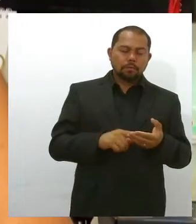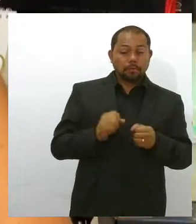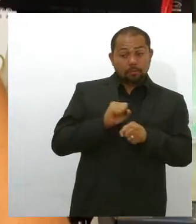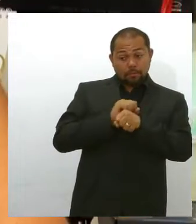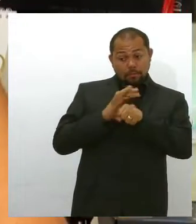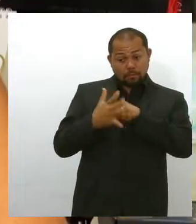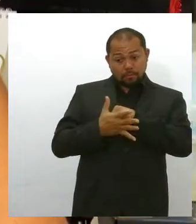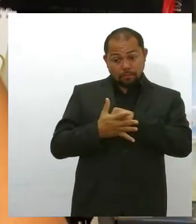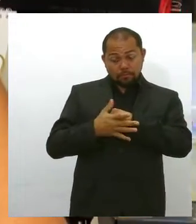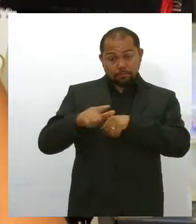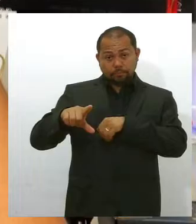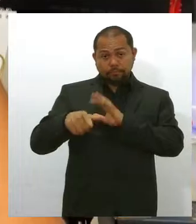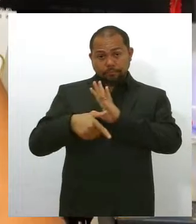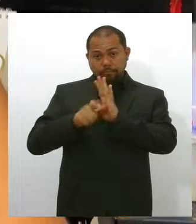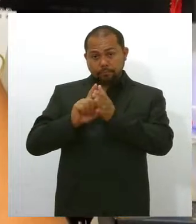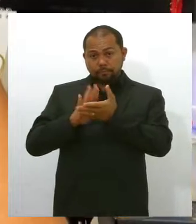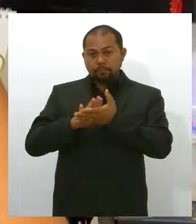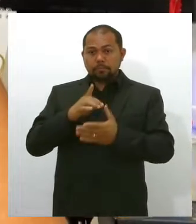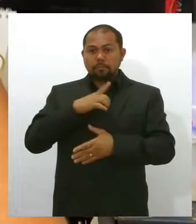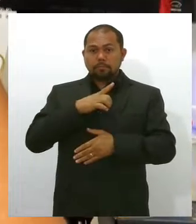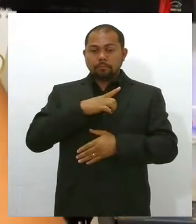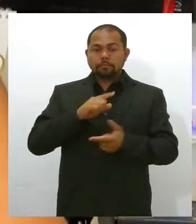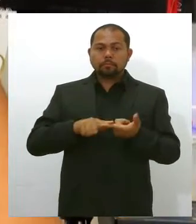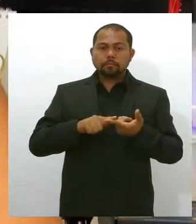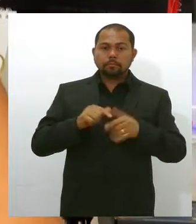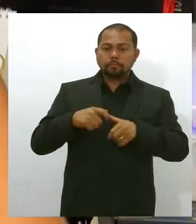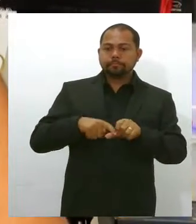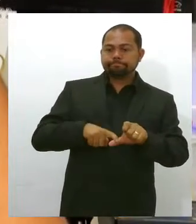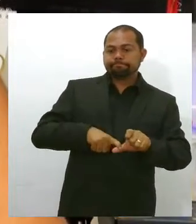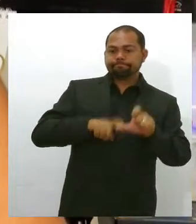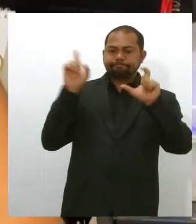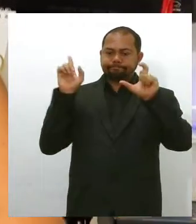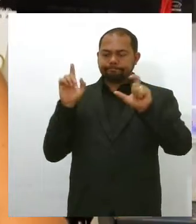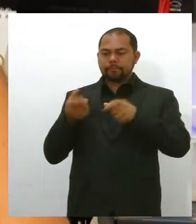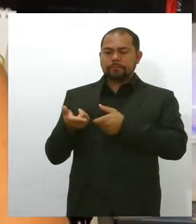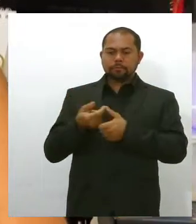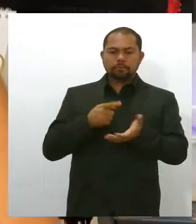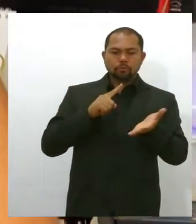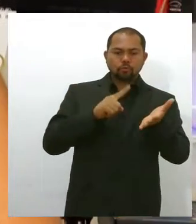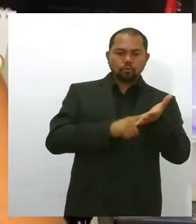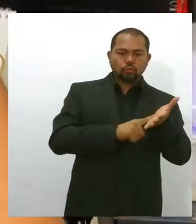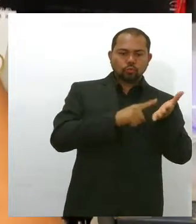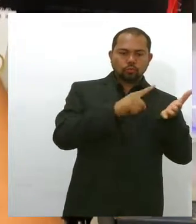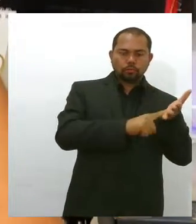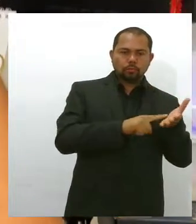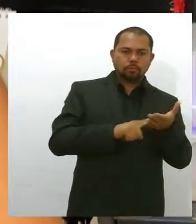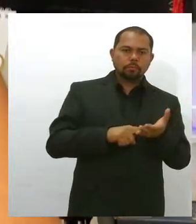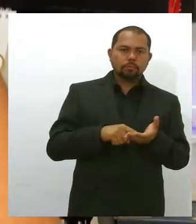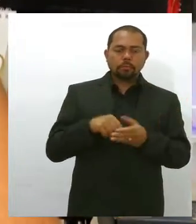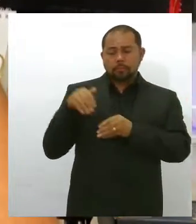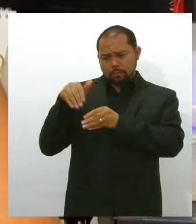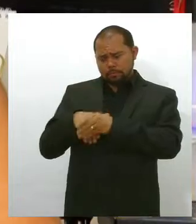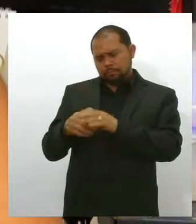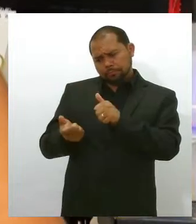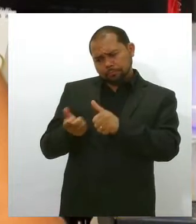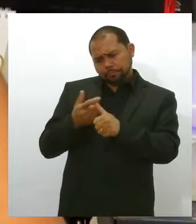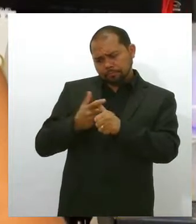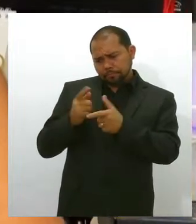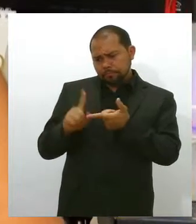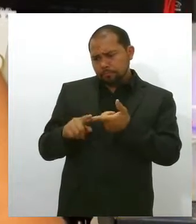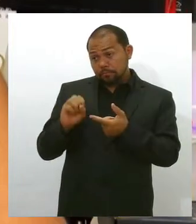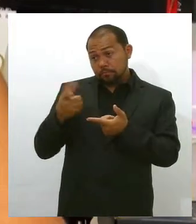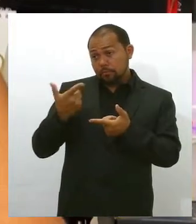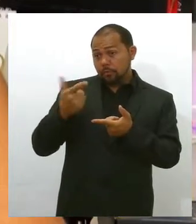houve a suspensão do atendimento o eleitor que o pela primeira vez ou aquele que não tinha biometria essa